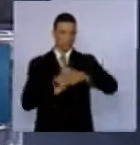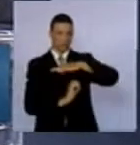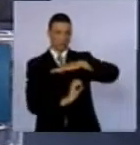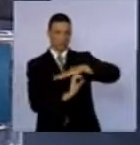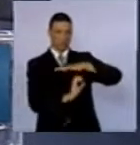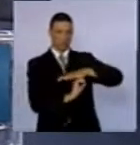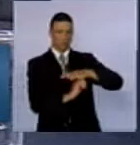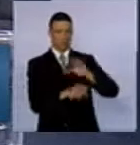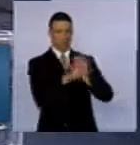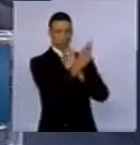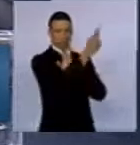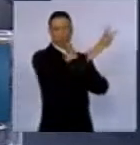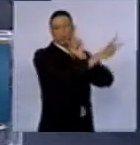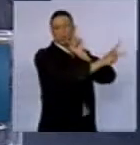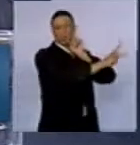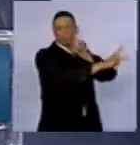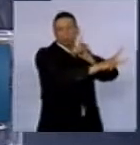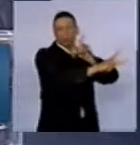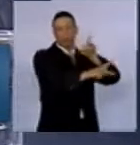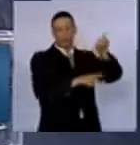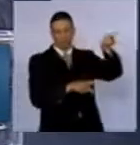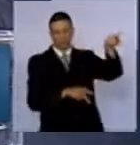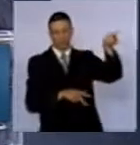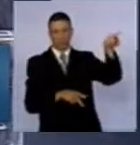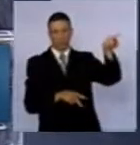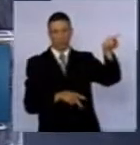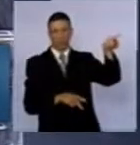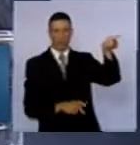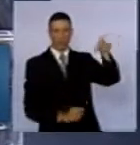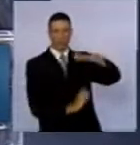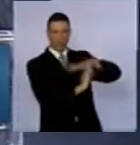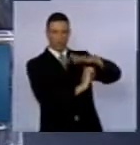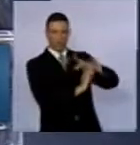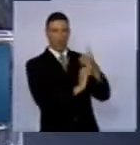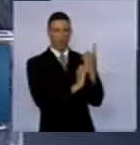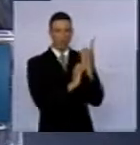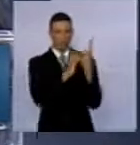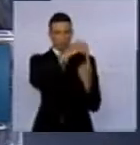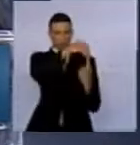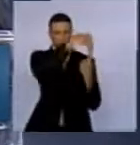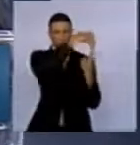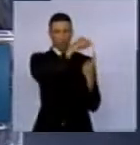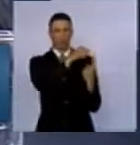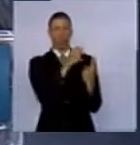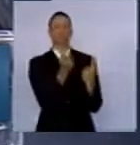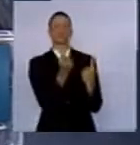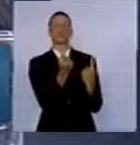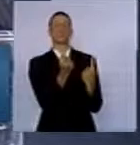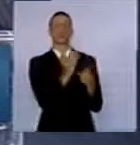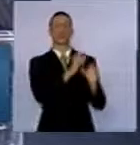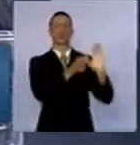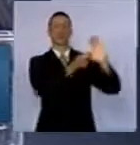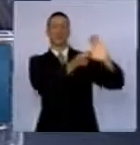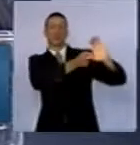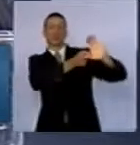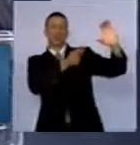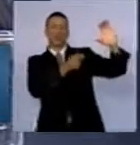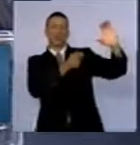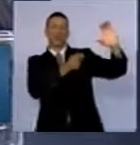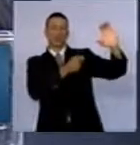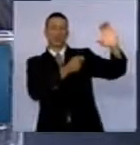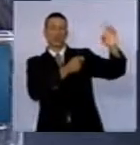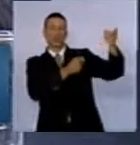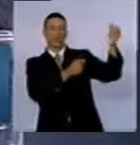empresas americanas, especialmente. Uma só empresa, ela fatura mais no mundo do que toda a nossa comunicação